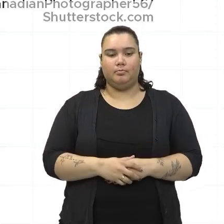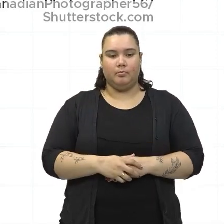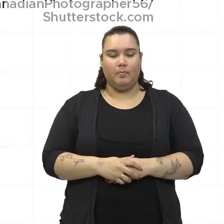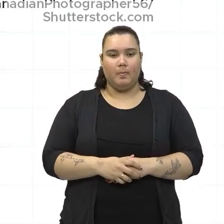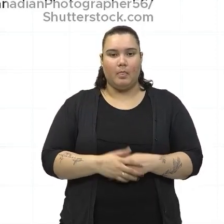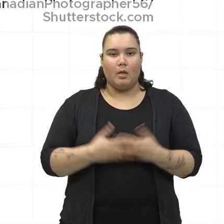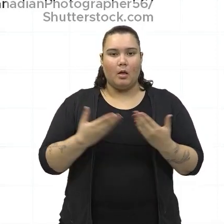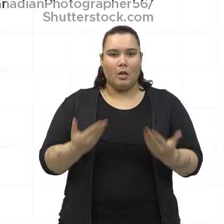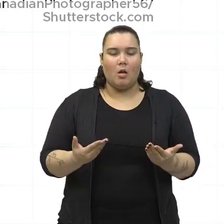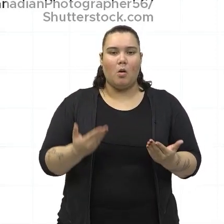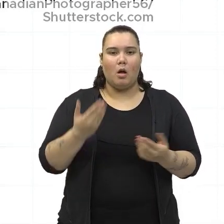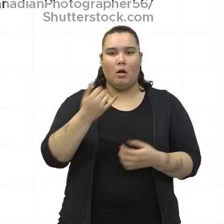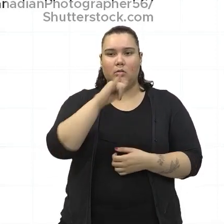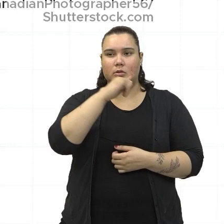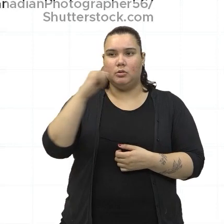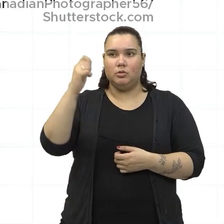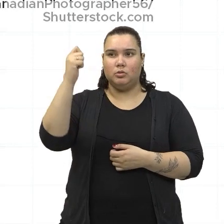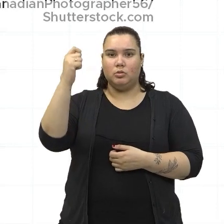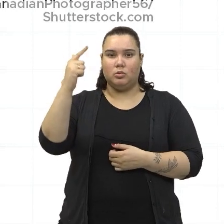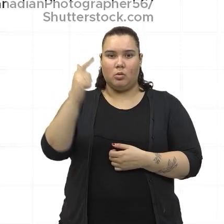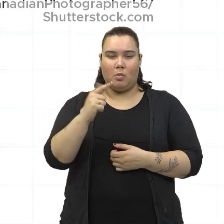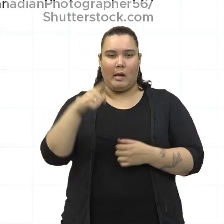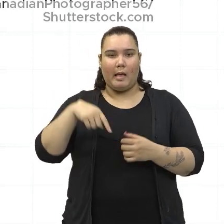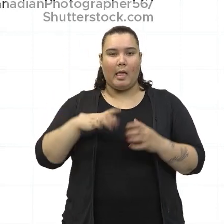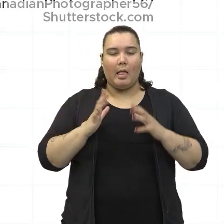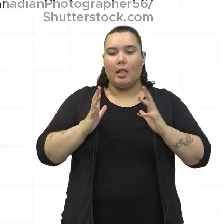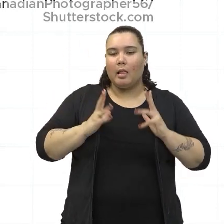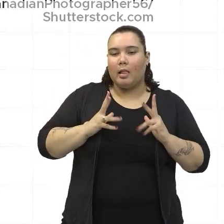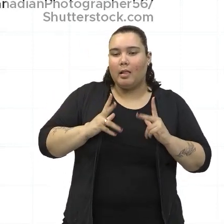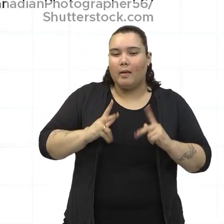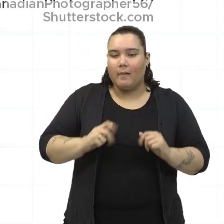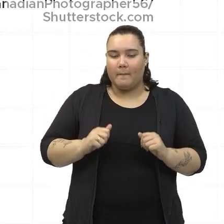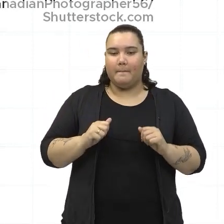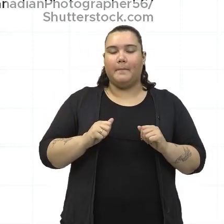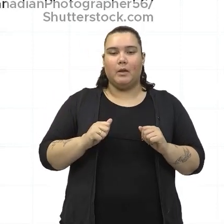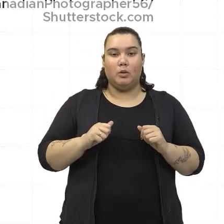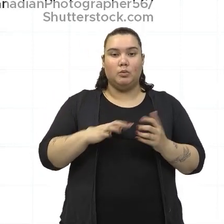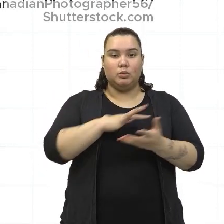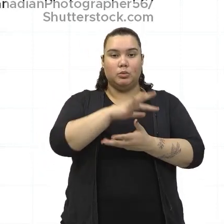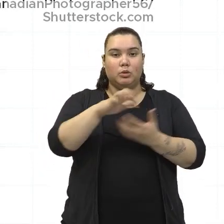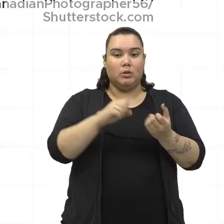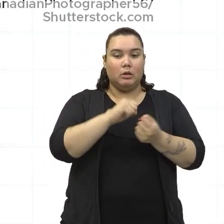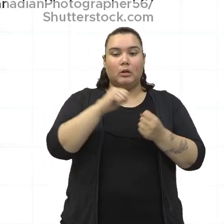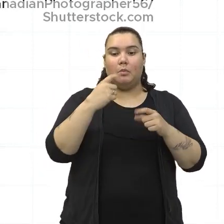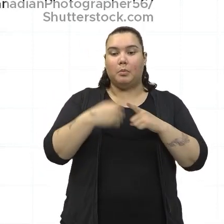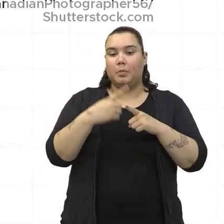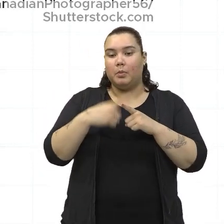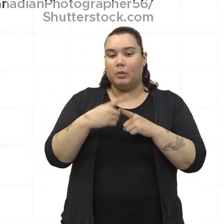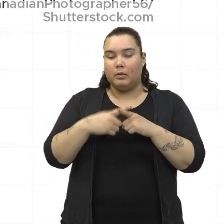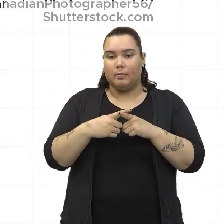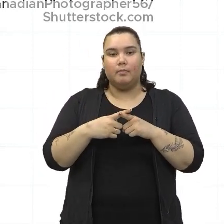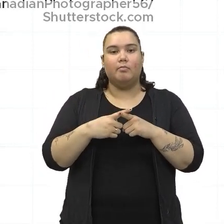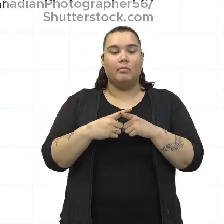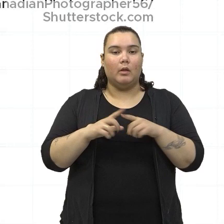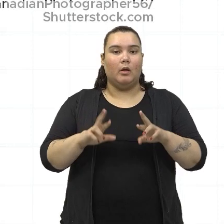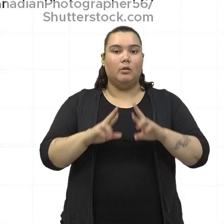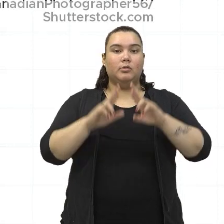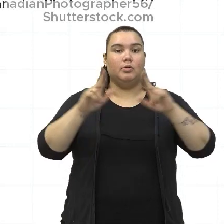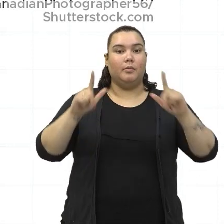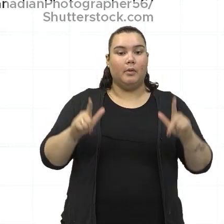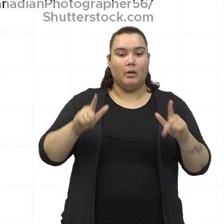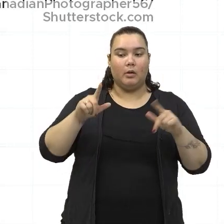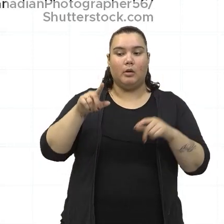energia solar ela é considerada uma energia limpa, né? E também sustentável? Porque diferente das